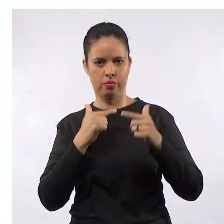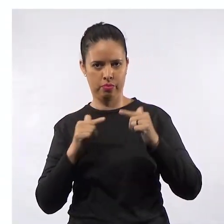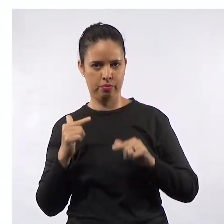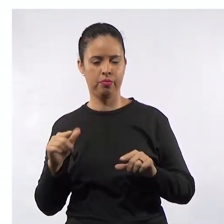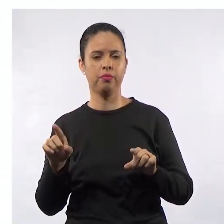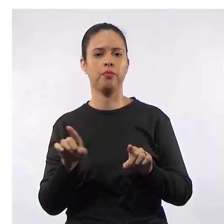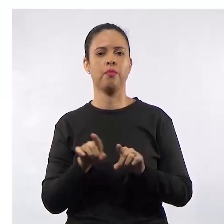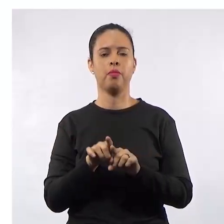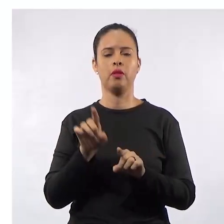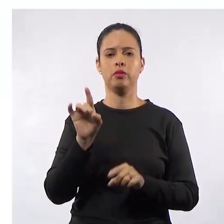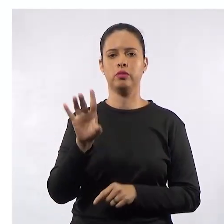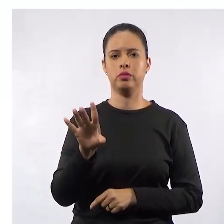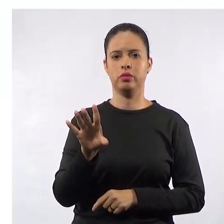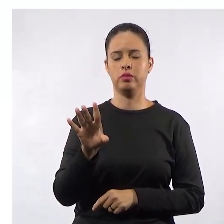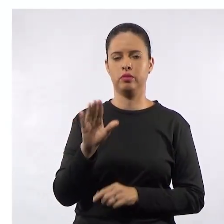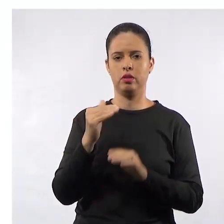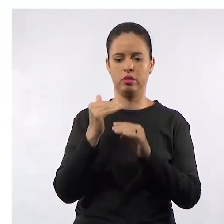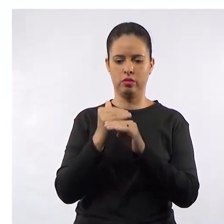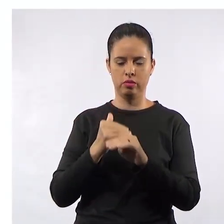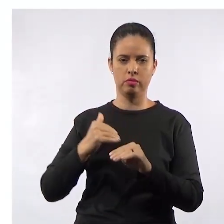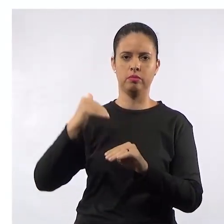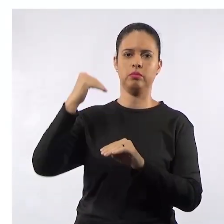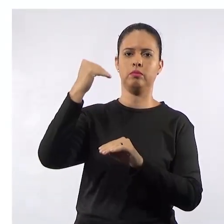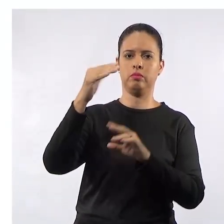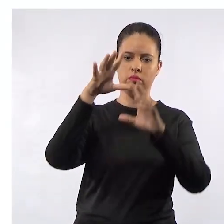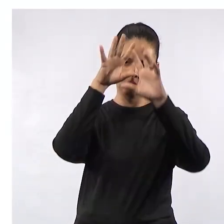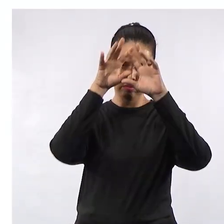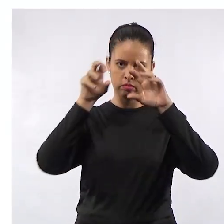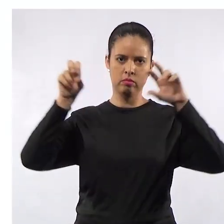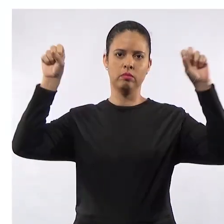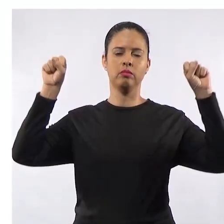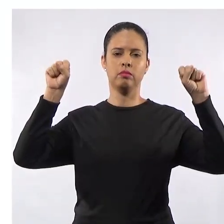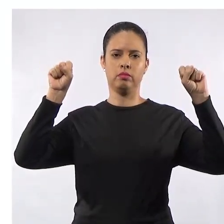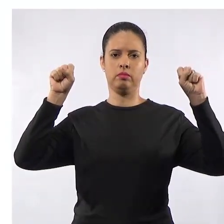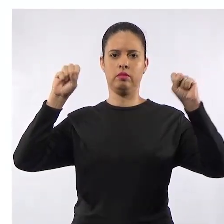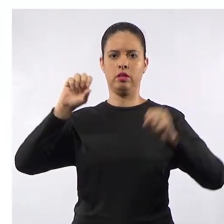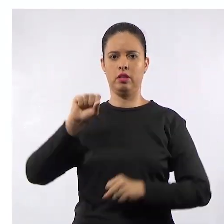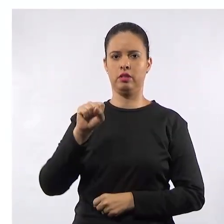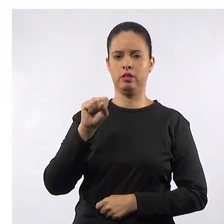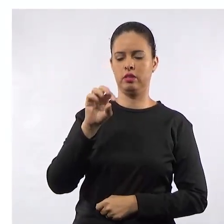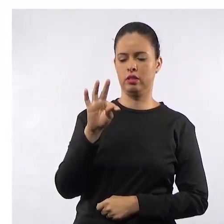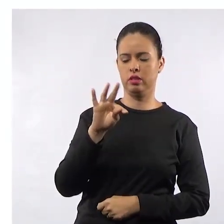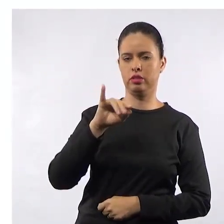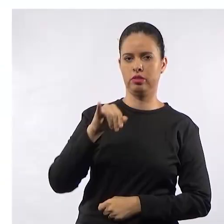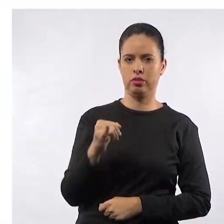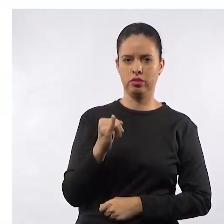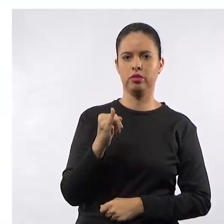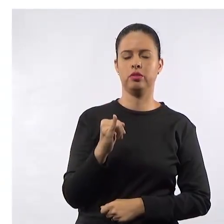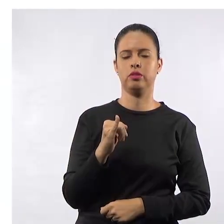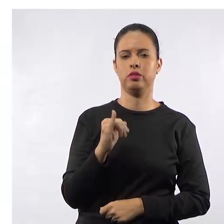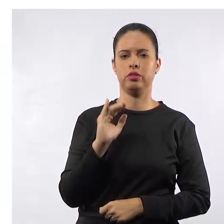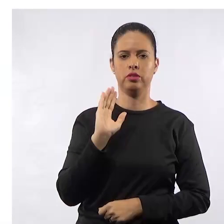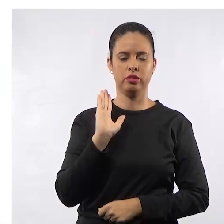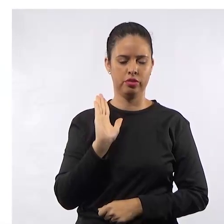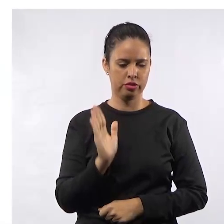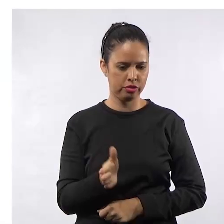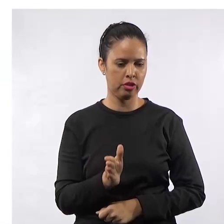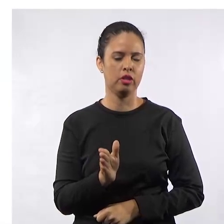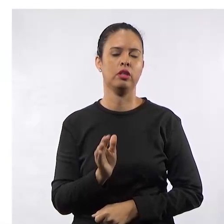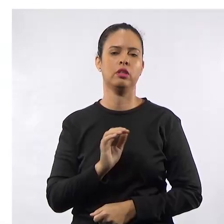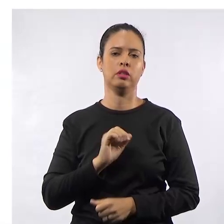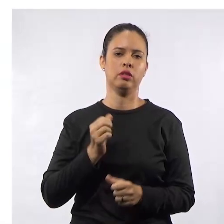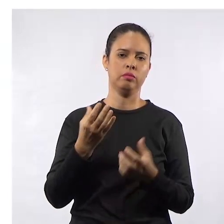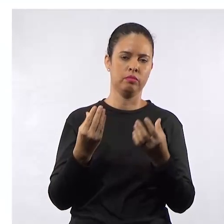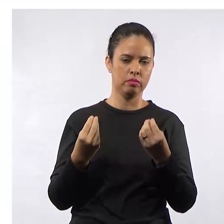tá? Aqui nós estamos falando do nosso Superior Tribunal de Justiça, porque já foi caso de